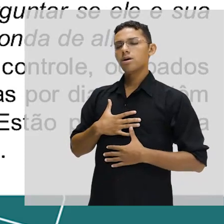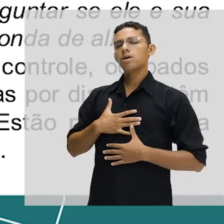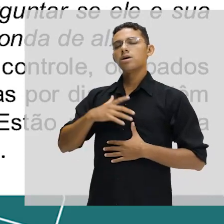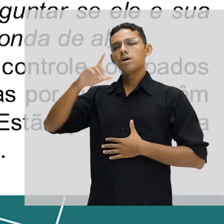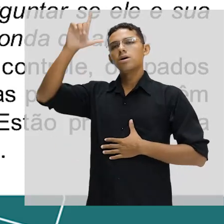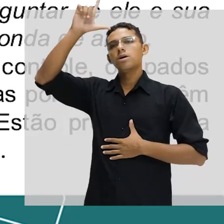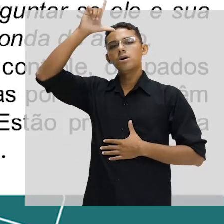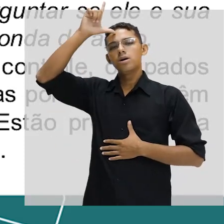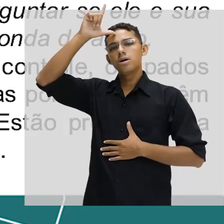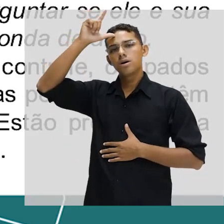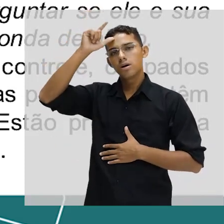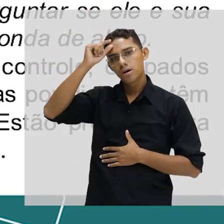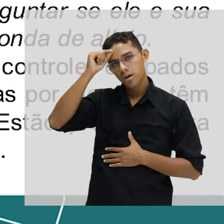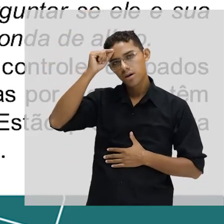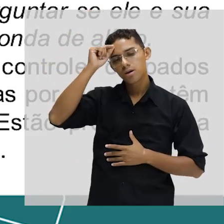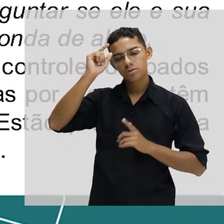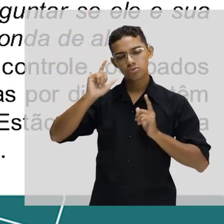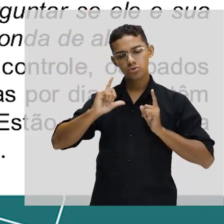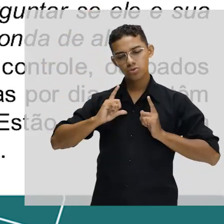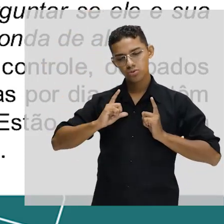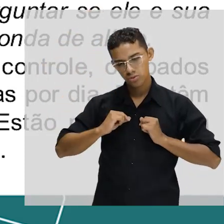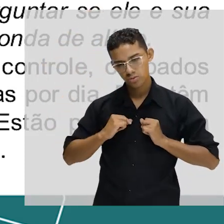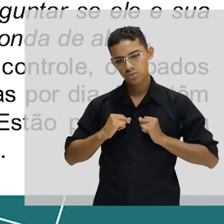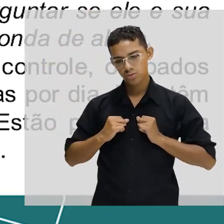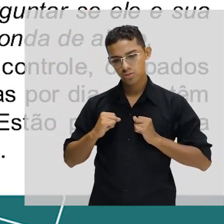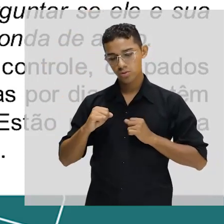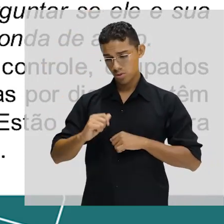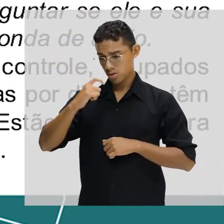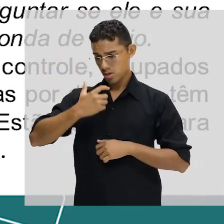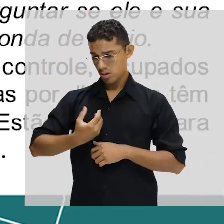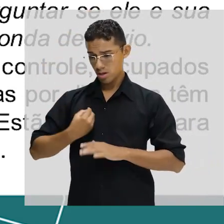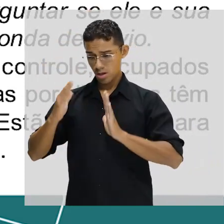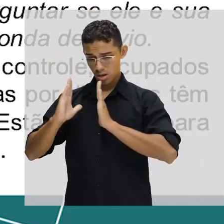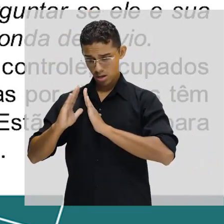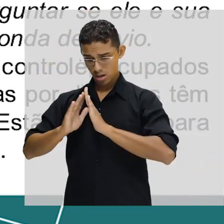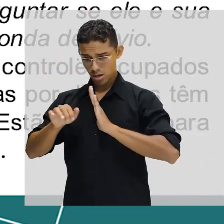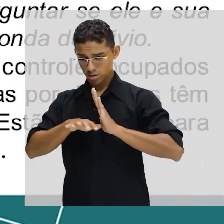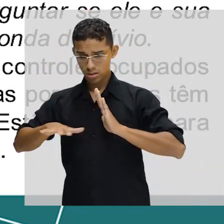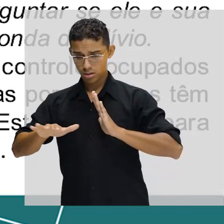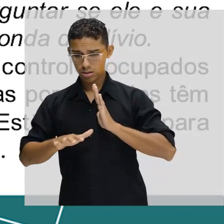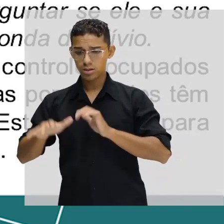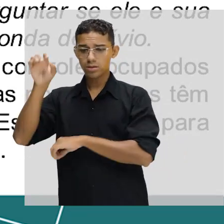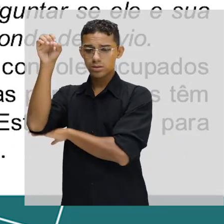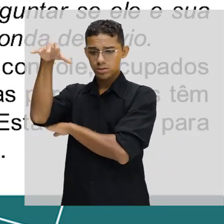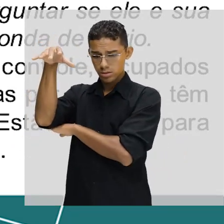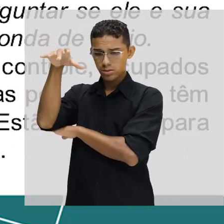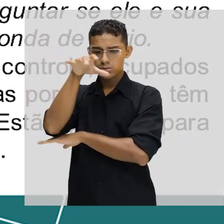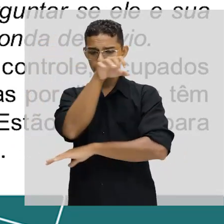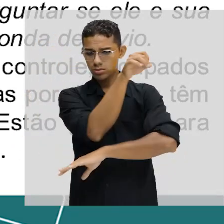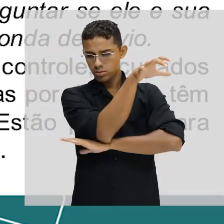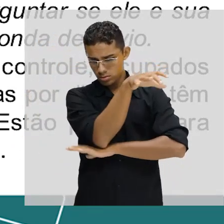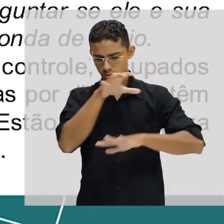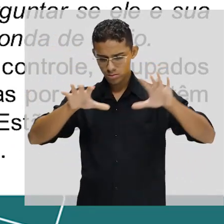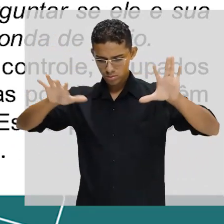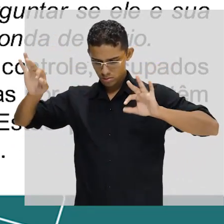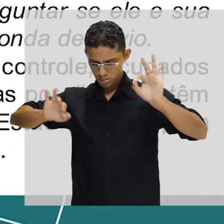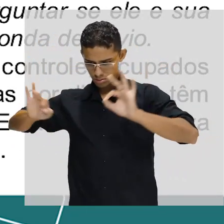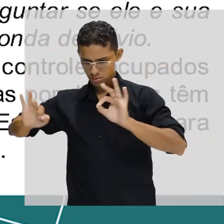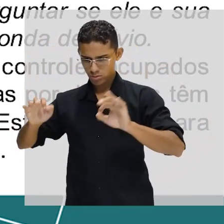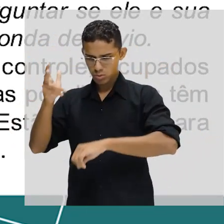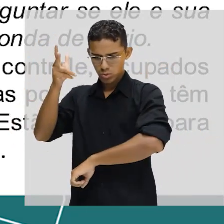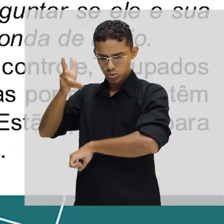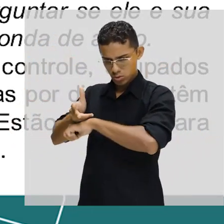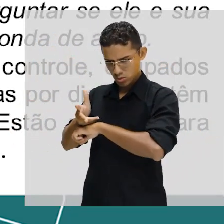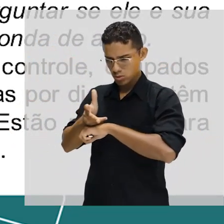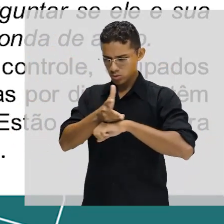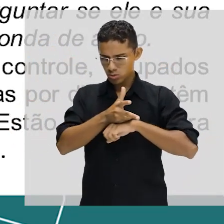de alívio. O vilarejo em que estou hospedada tem 2 postos de controle, ocupados por homens locais